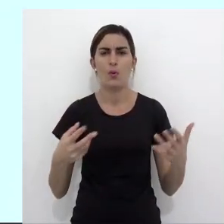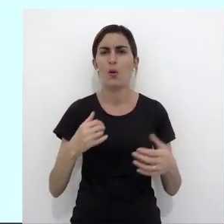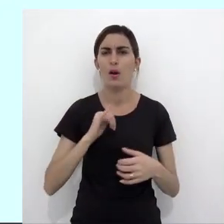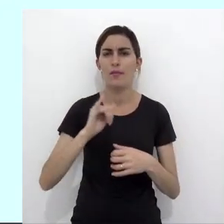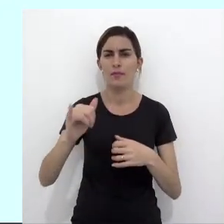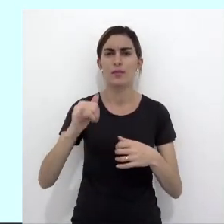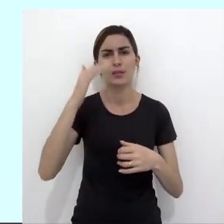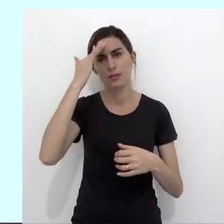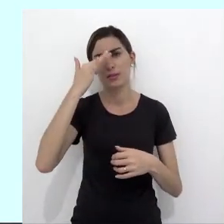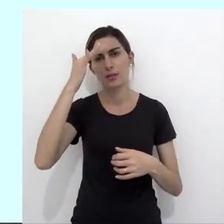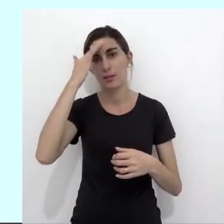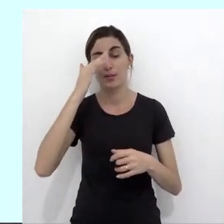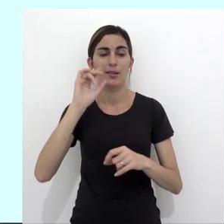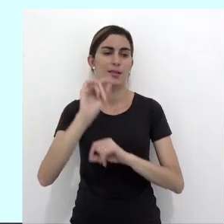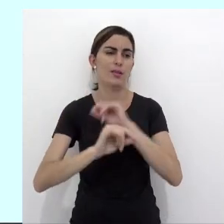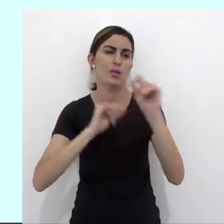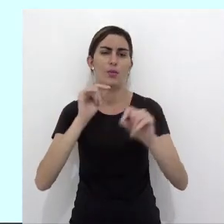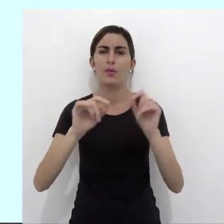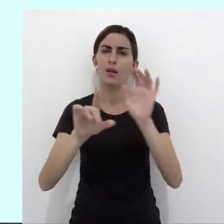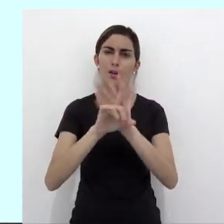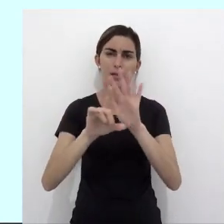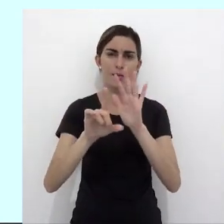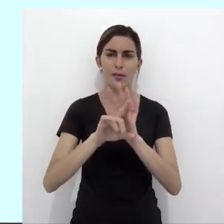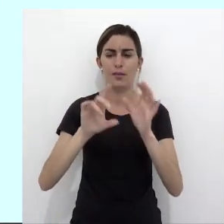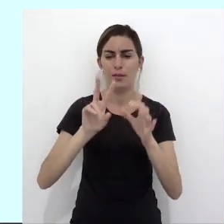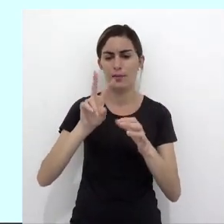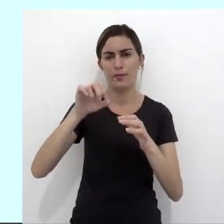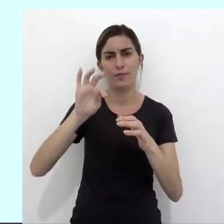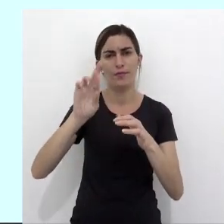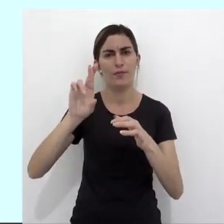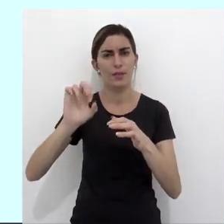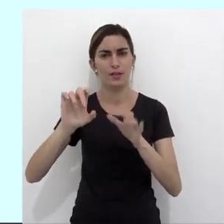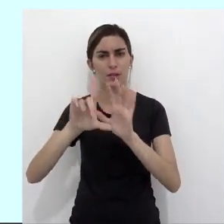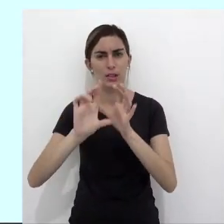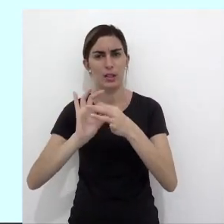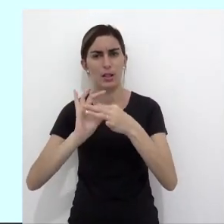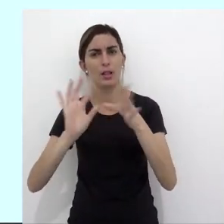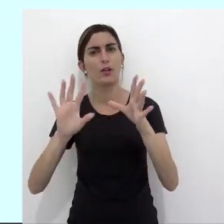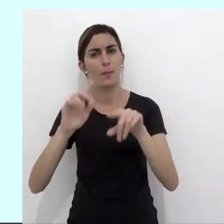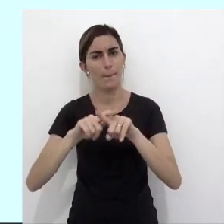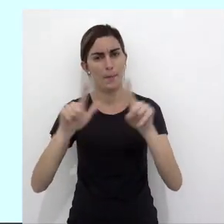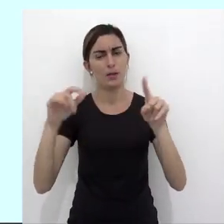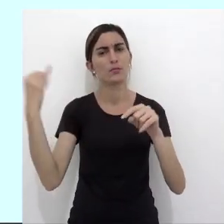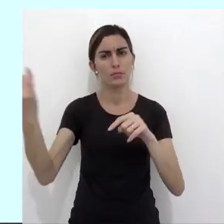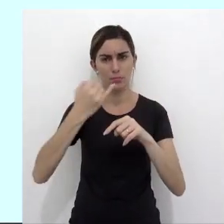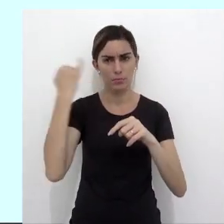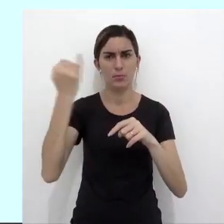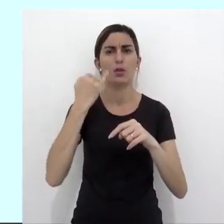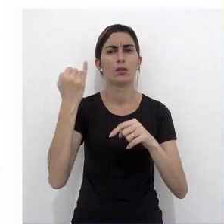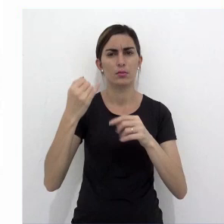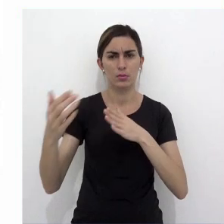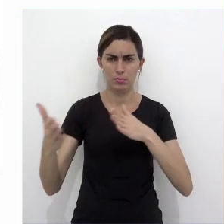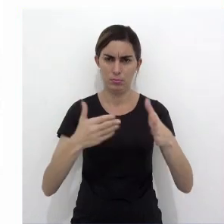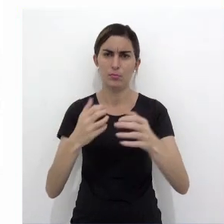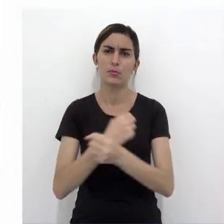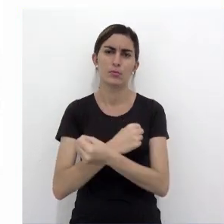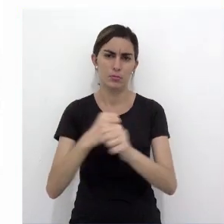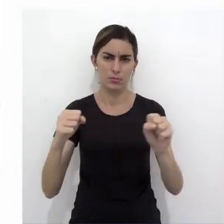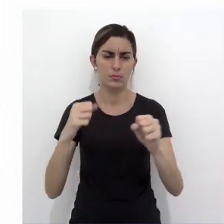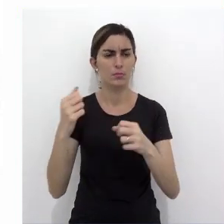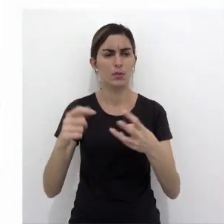essa questão da Lei do Ventre Livre, né? Mas foi importante para esse processo de abolição da escravatura no Brasil. A Lei